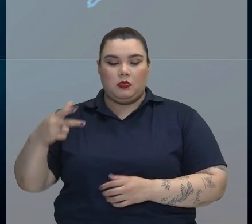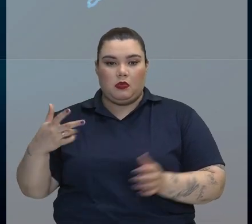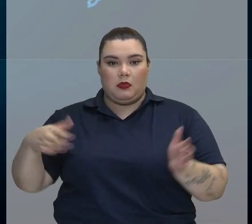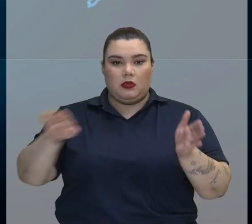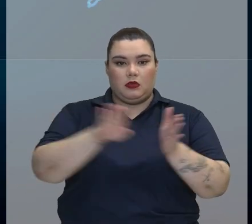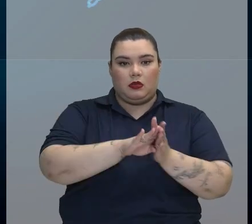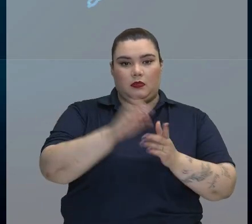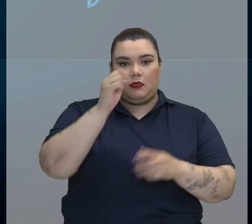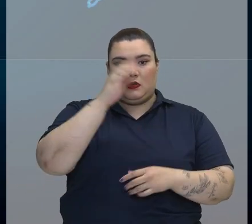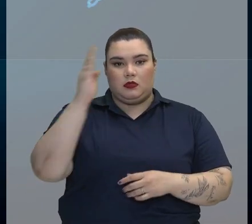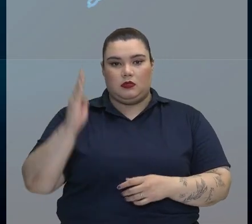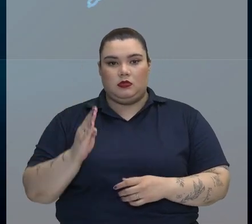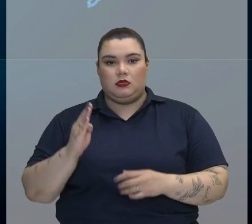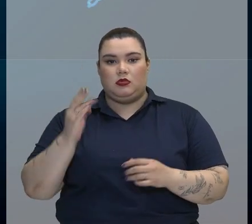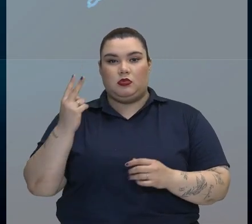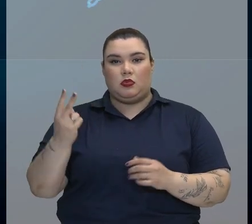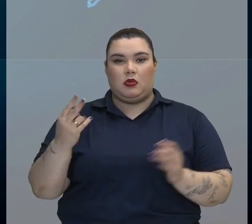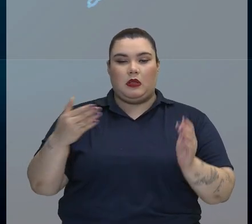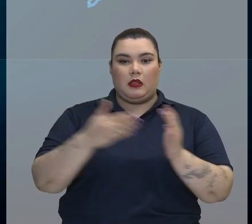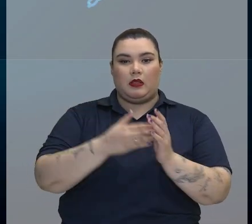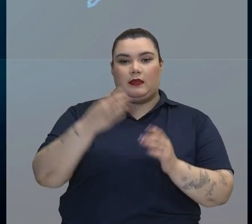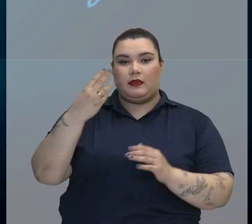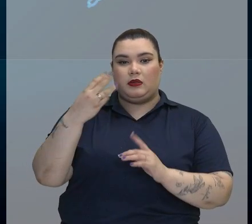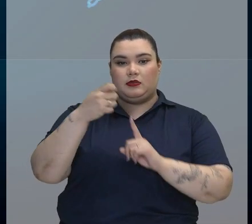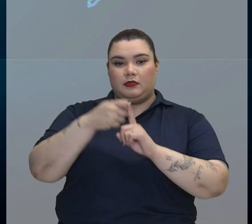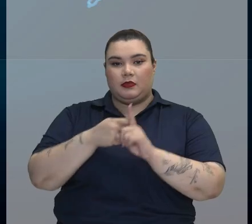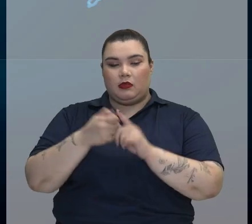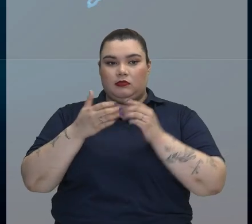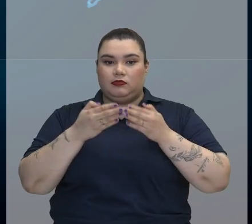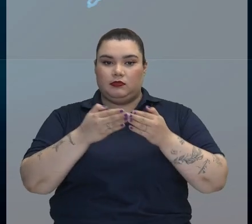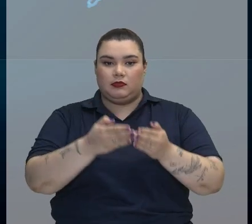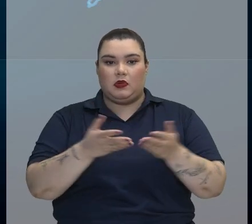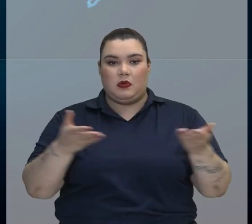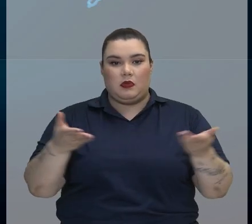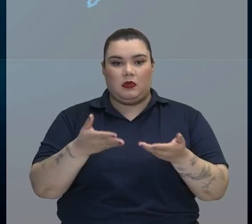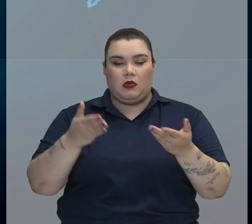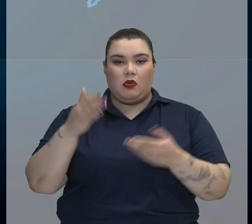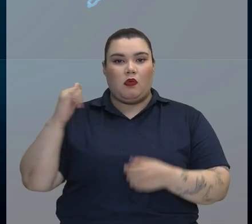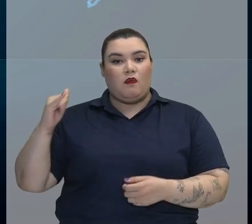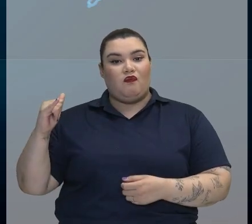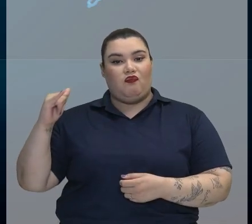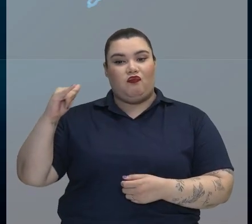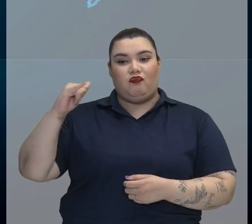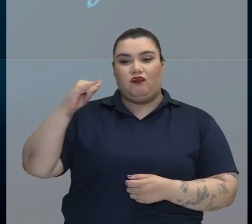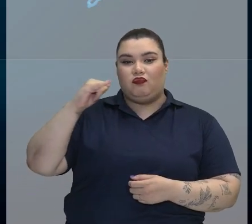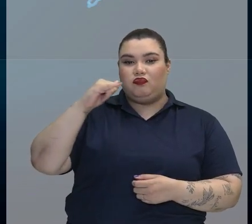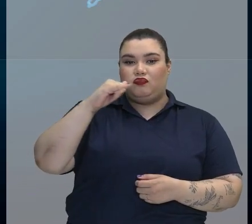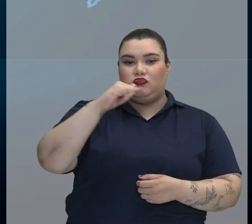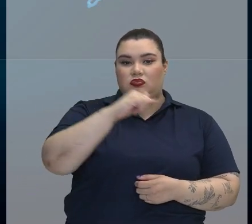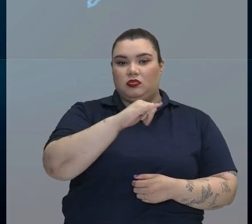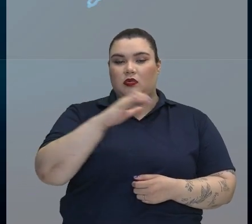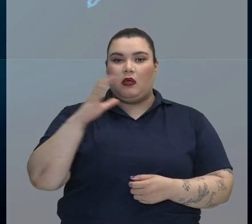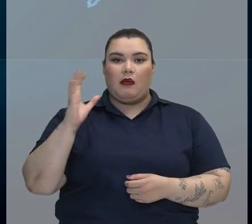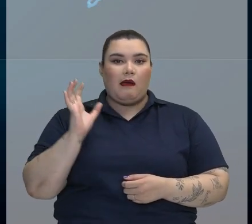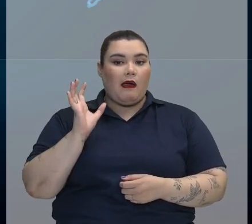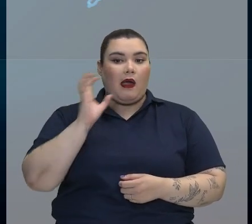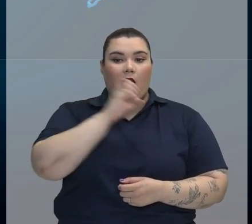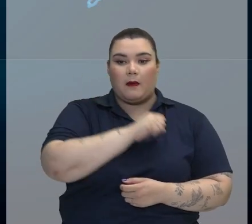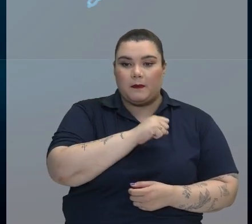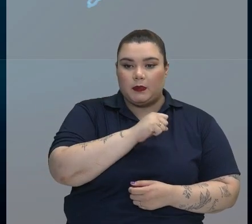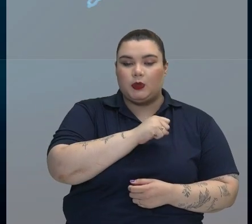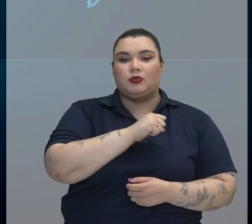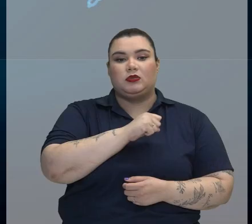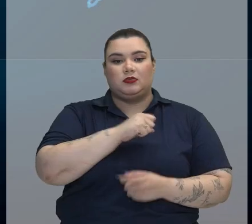cerca de 2 a 3 meses. Hoje em dia, um voo, um avião, um meio de transporte mais